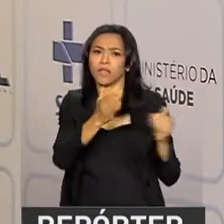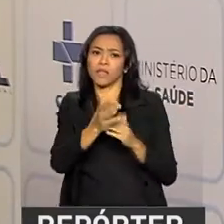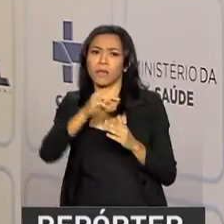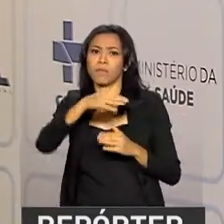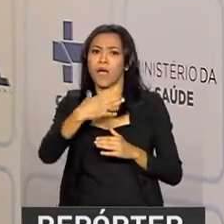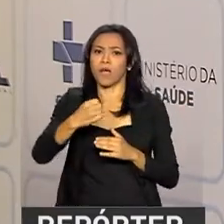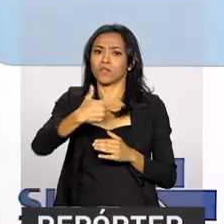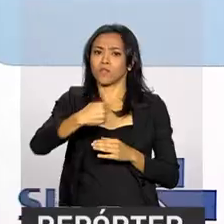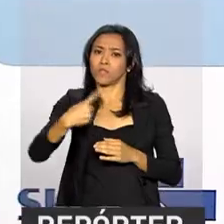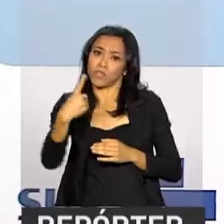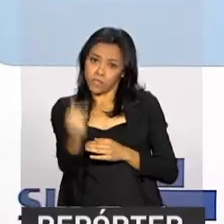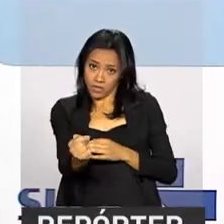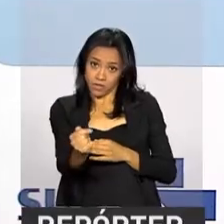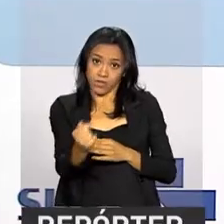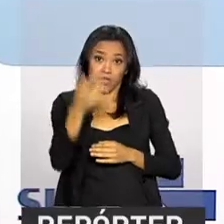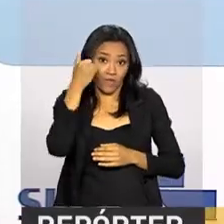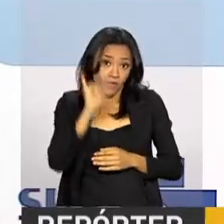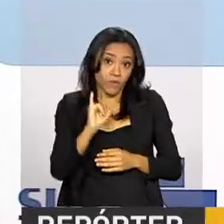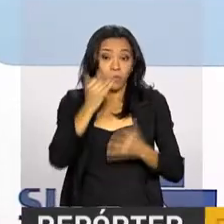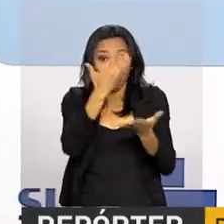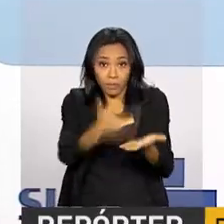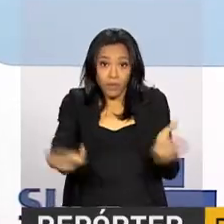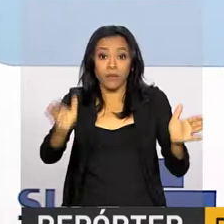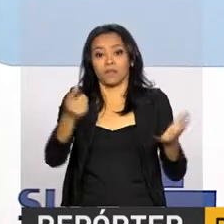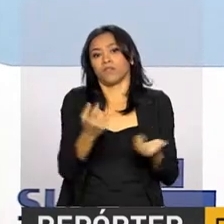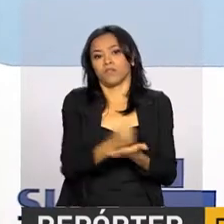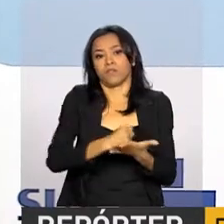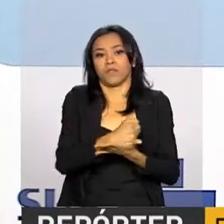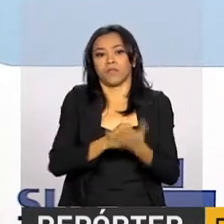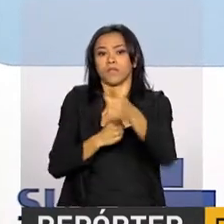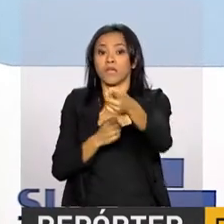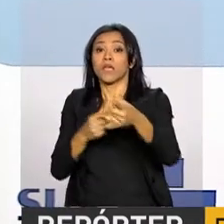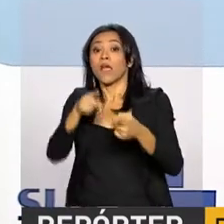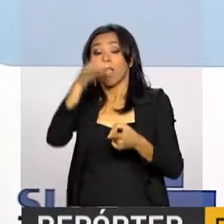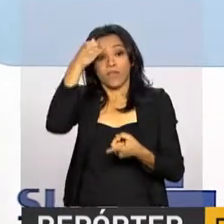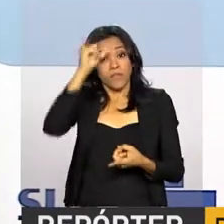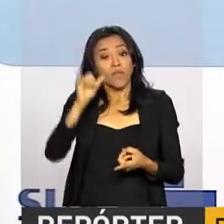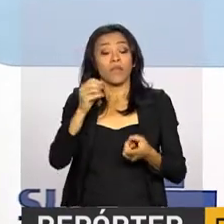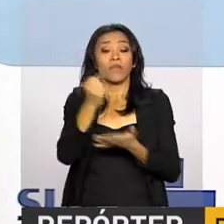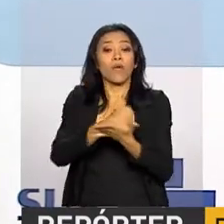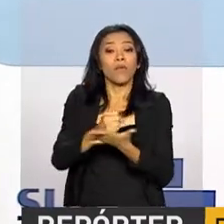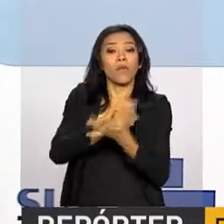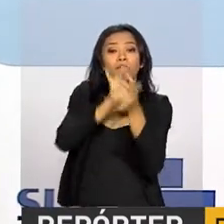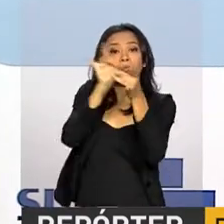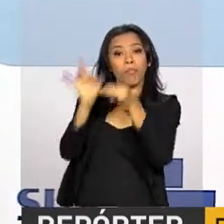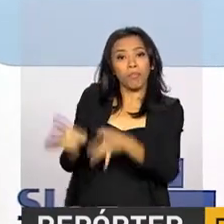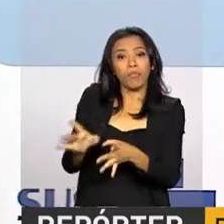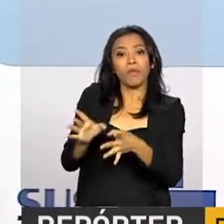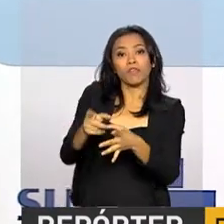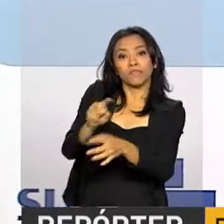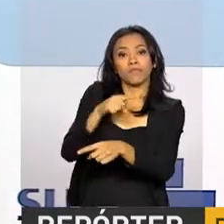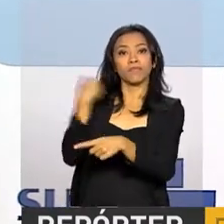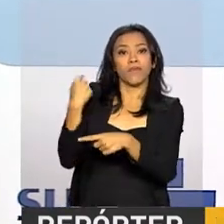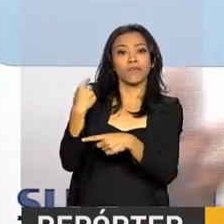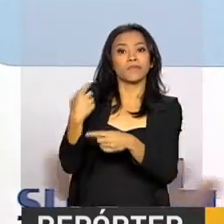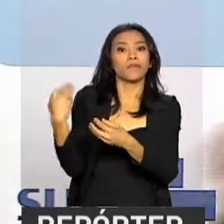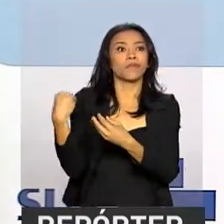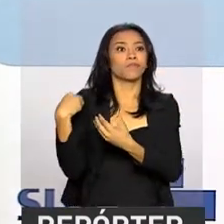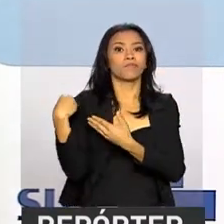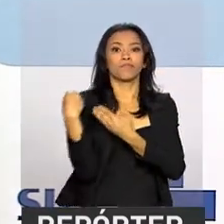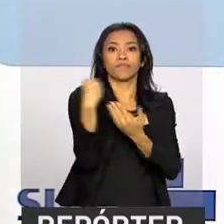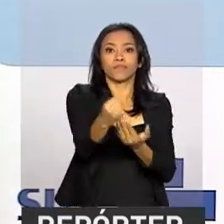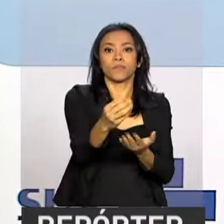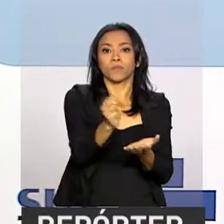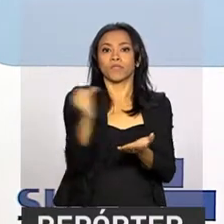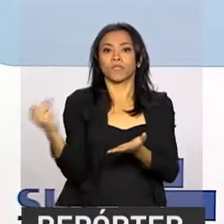2017 evitar que medicamentos venciam na prateleira evitar que medicamentos sejam desperdiçados e fazer